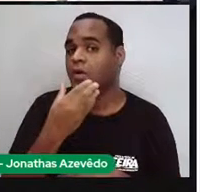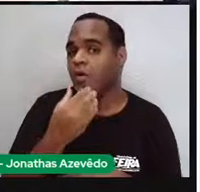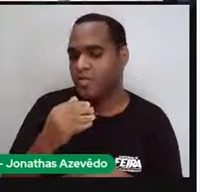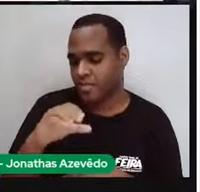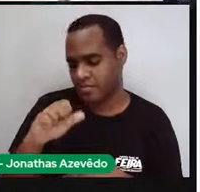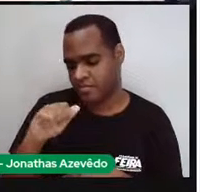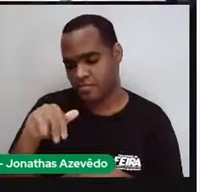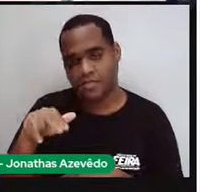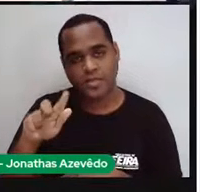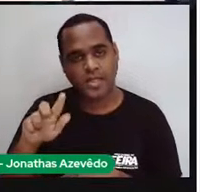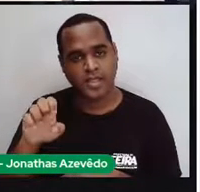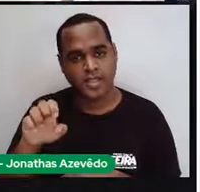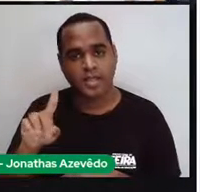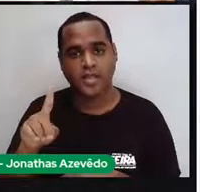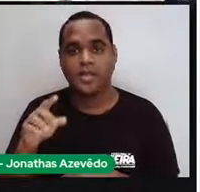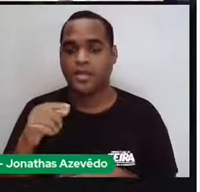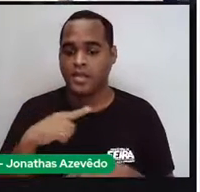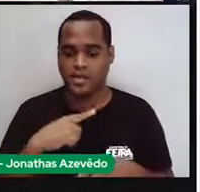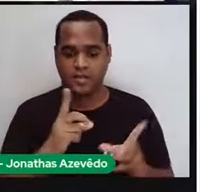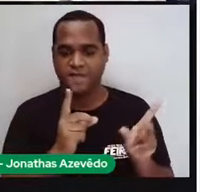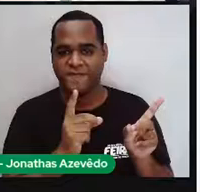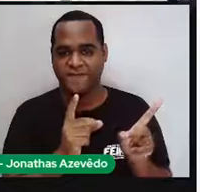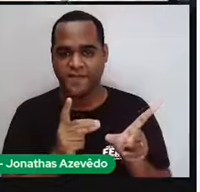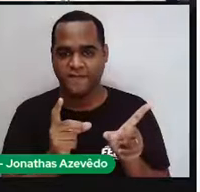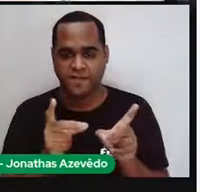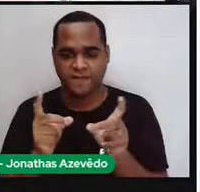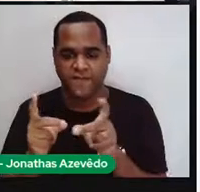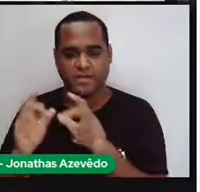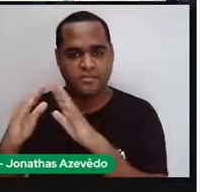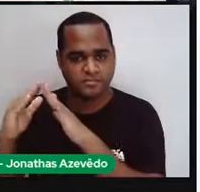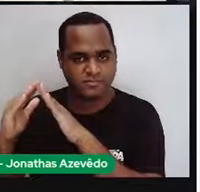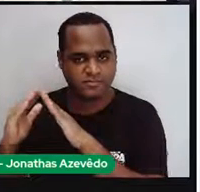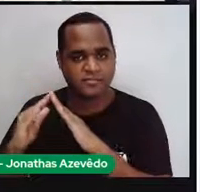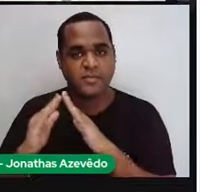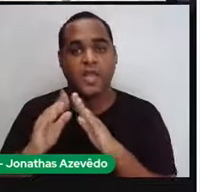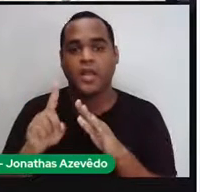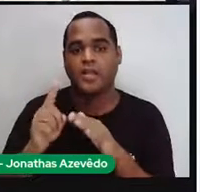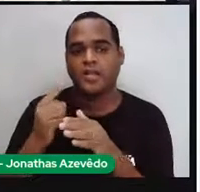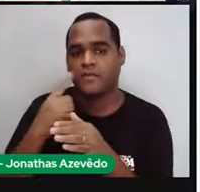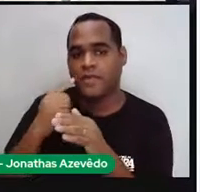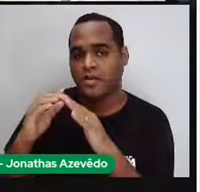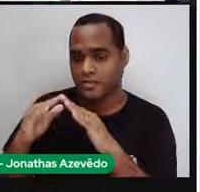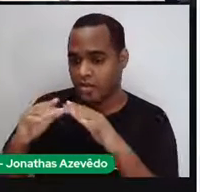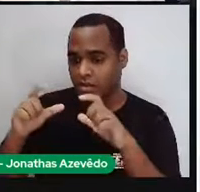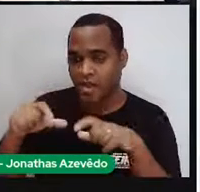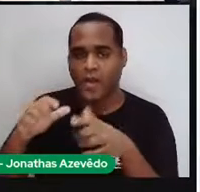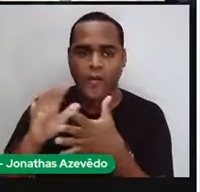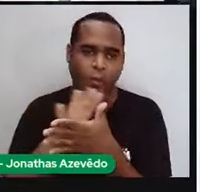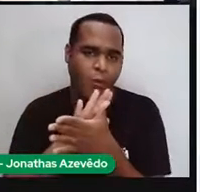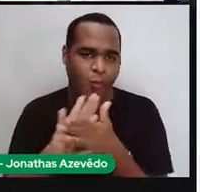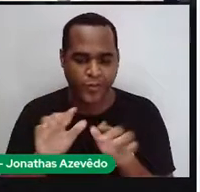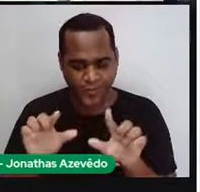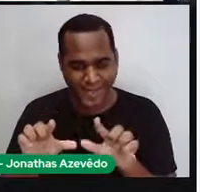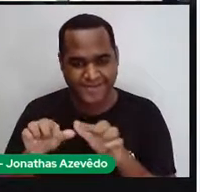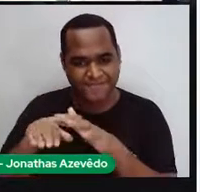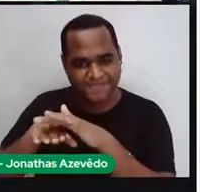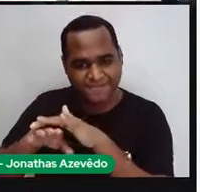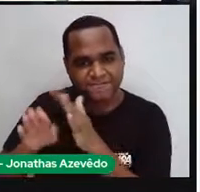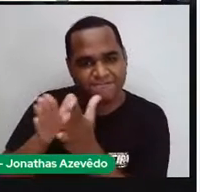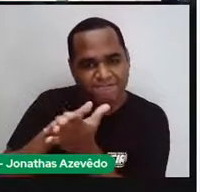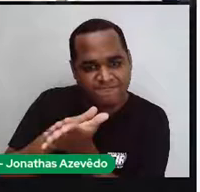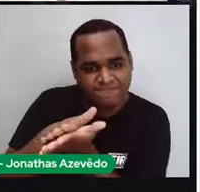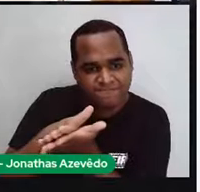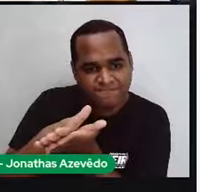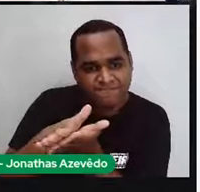que um rapaz chamado Caique é corretor de imóveis e quem encomendou em uma gráfica alguns cartões de